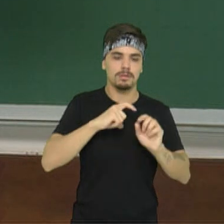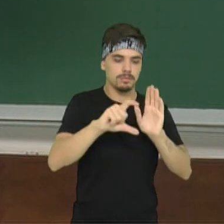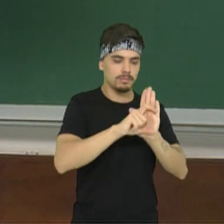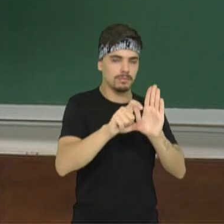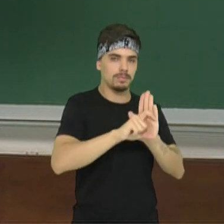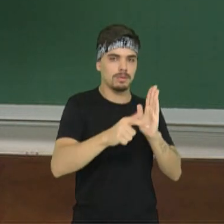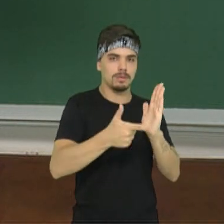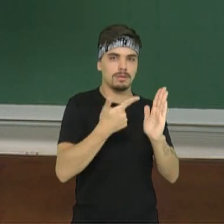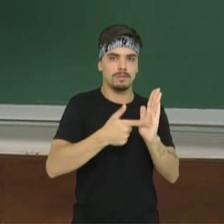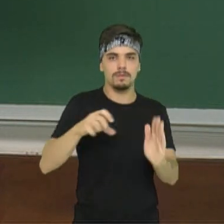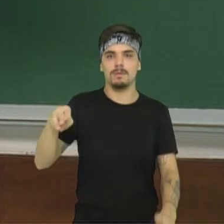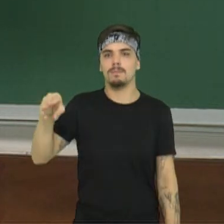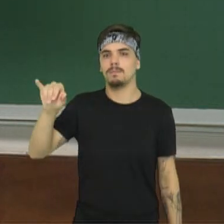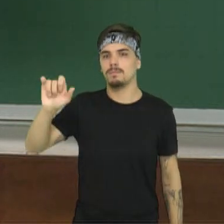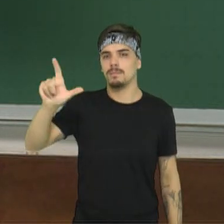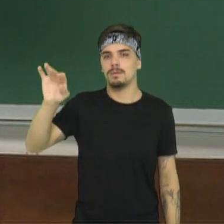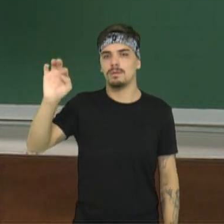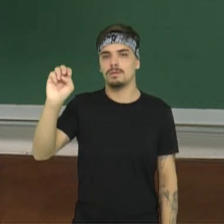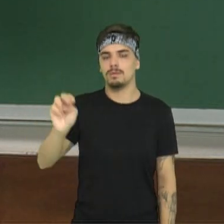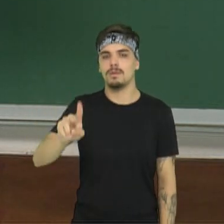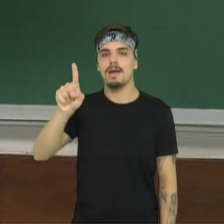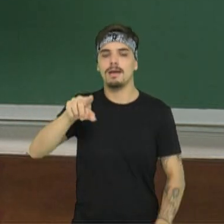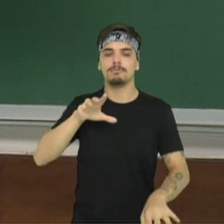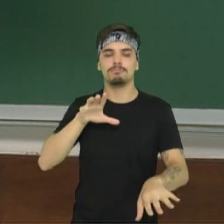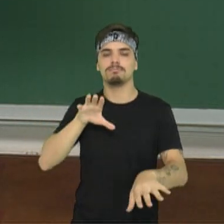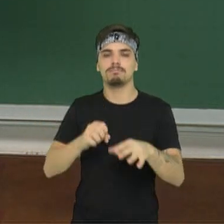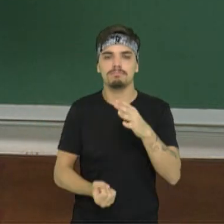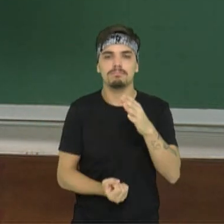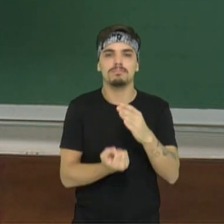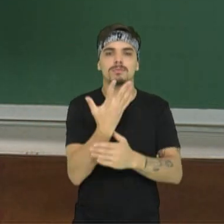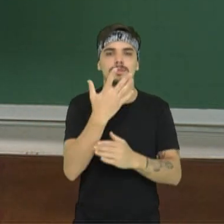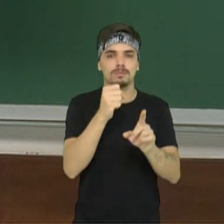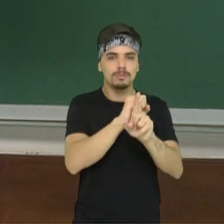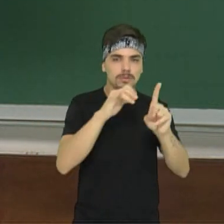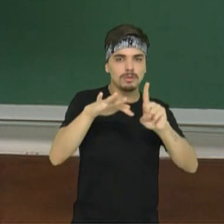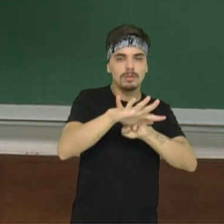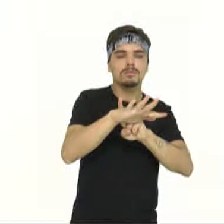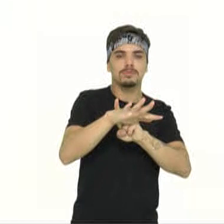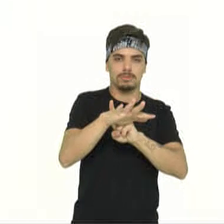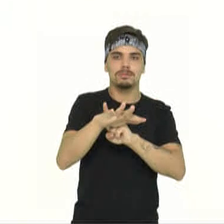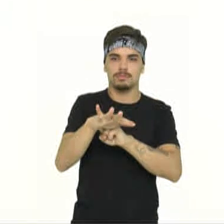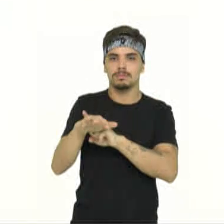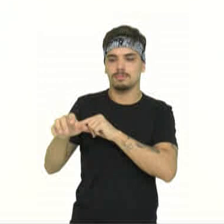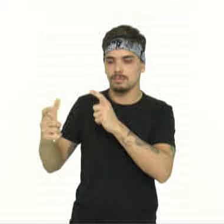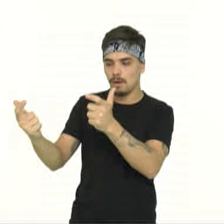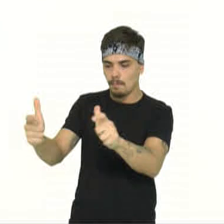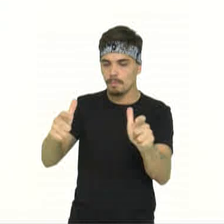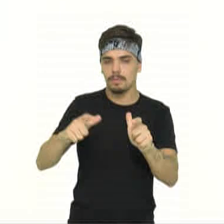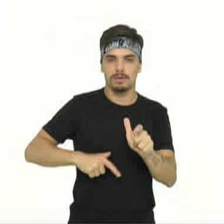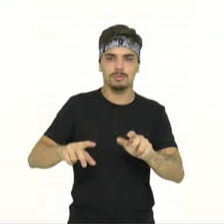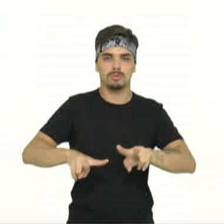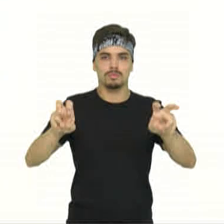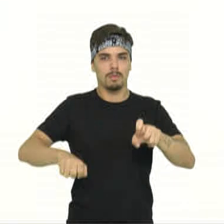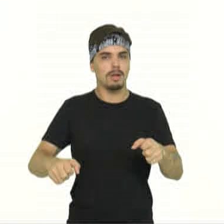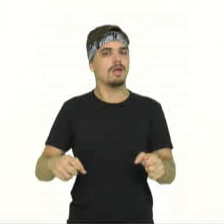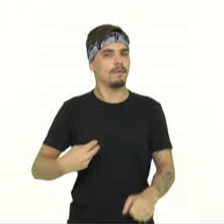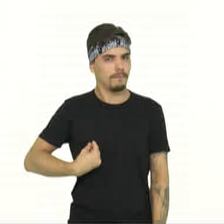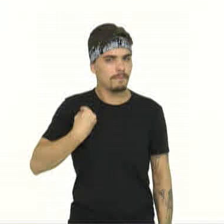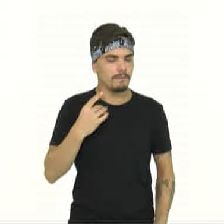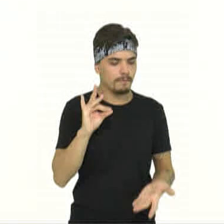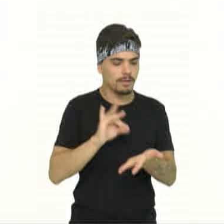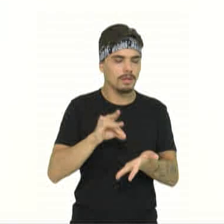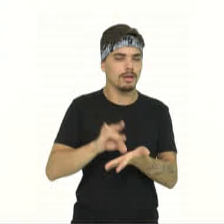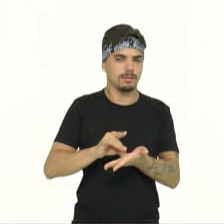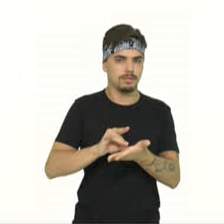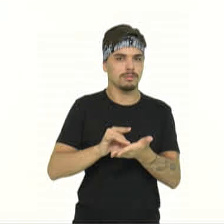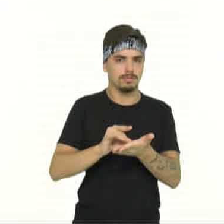Milton Santos, né, que é a formação socioespacial. Ela refere-se à análise da realidade de uma sociedade, é o que a gente